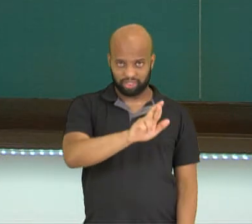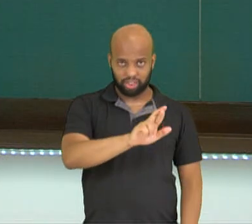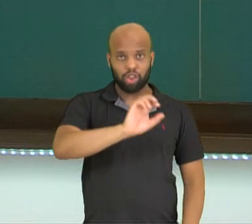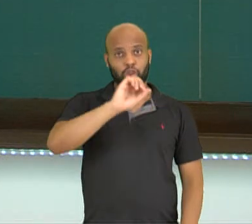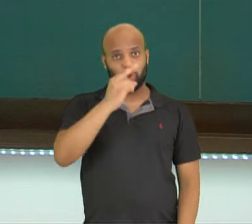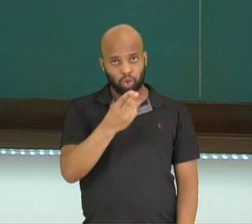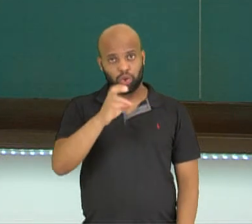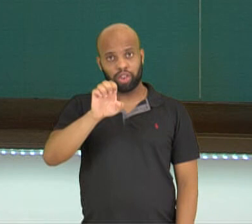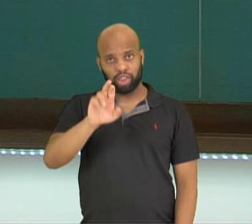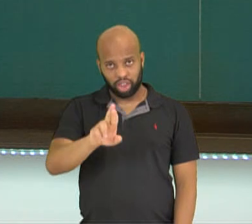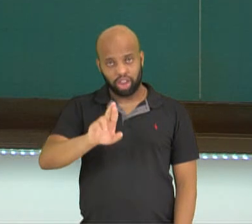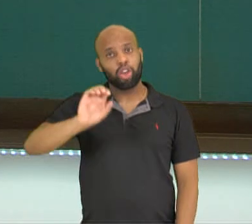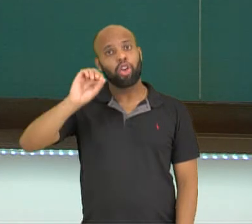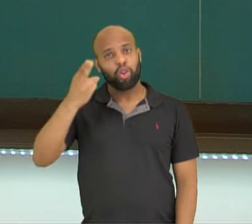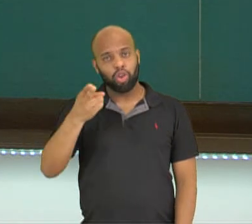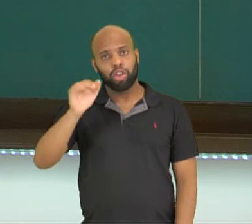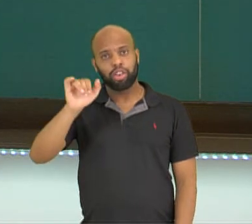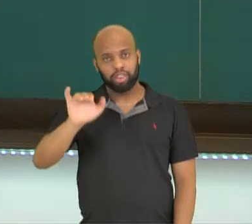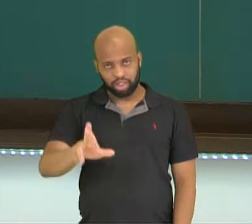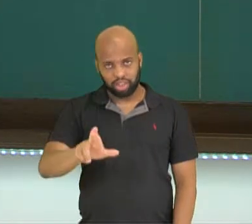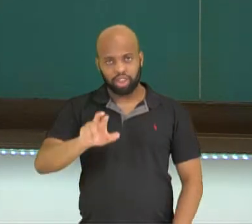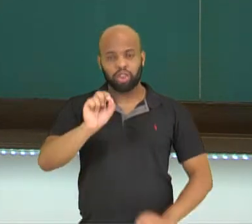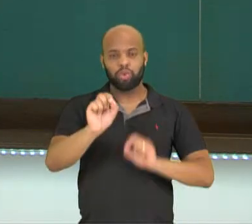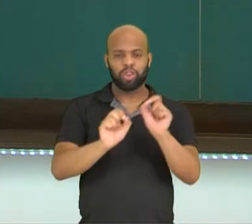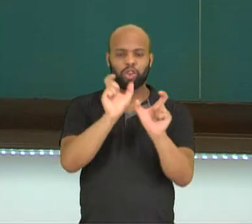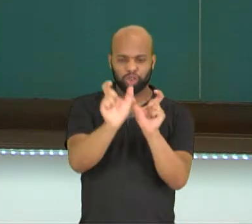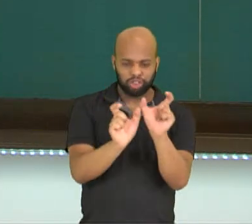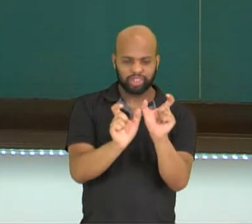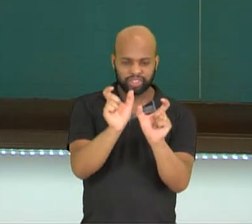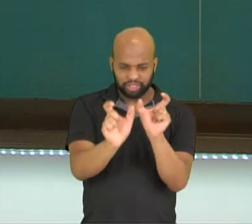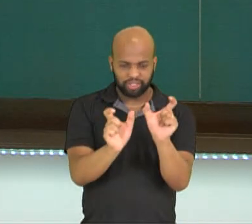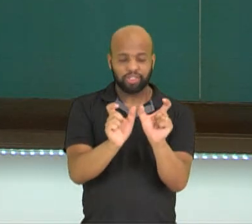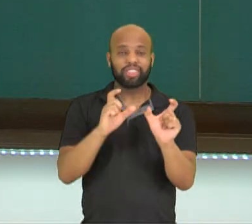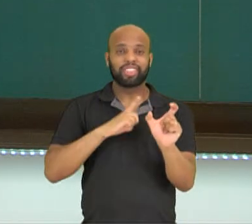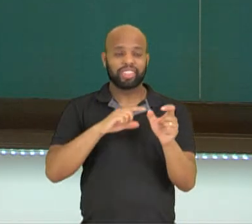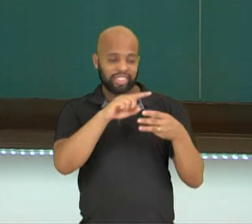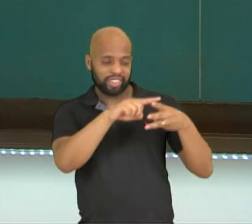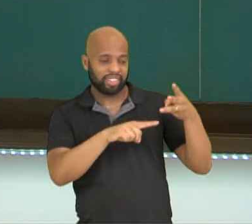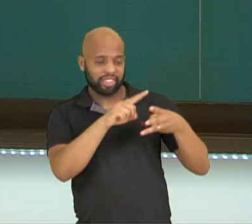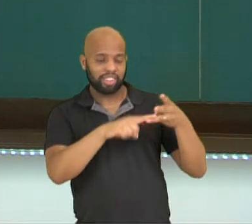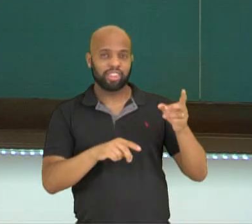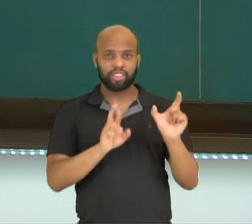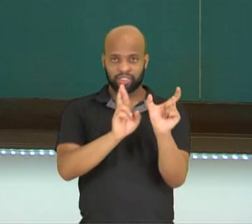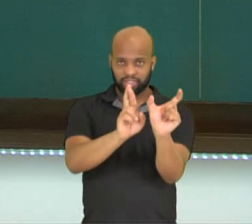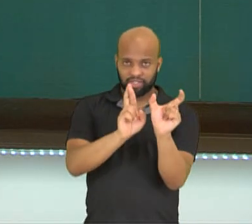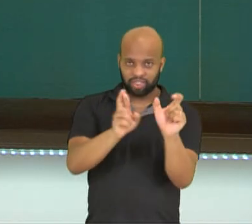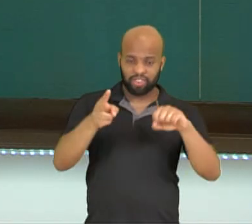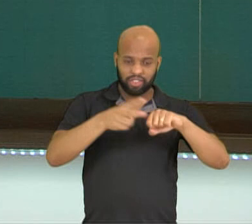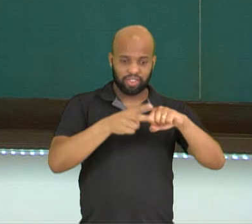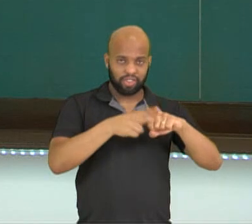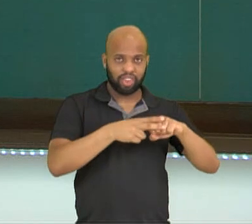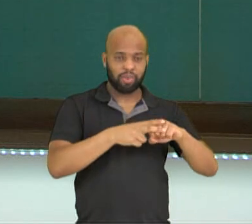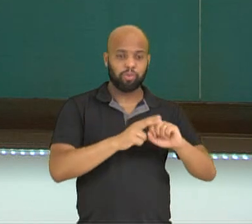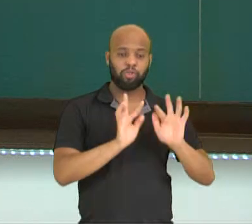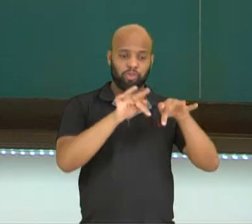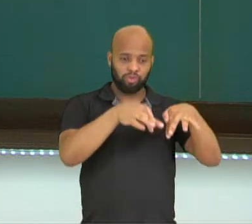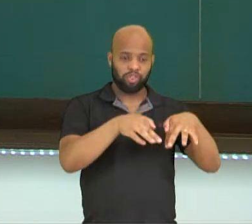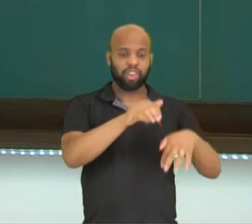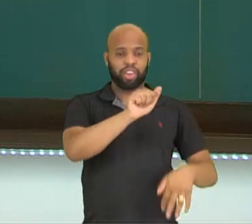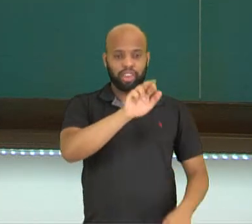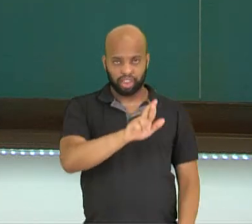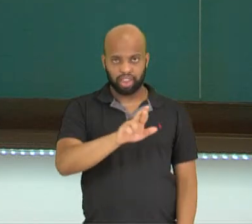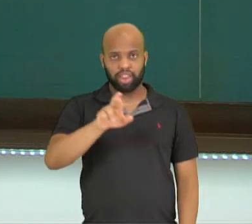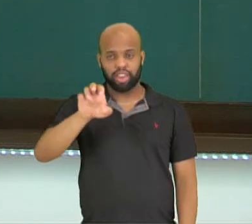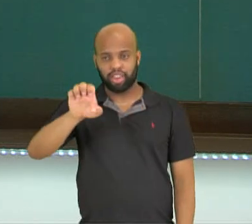ir. Nós chamamos de conjugações, ó. Existem 3 formas de infinitivo, verbos terminados em ar, er e ir. E